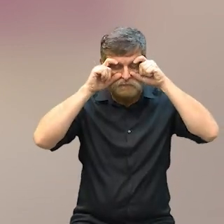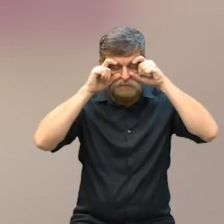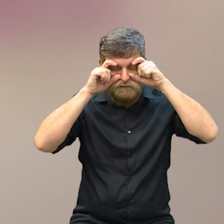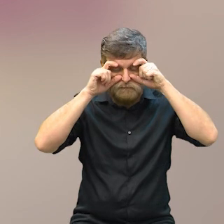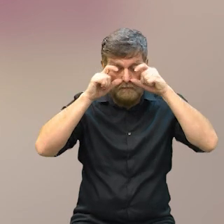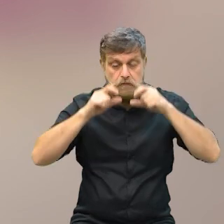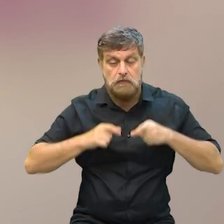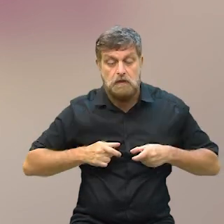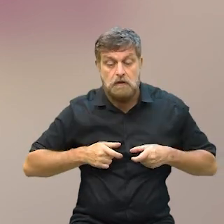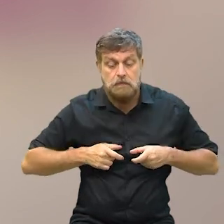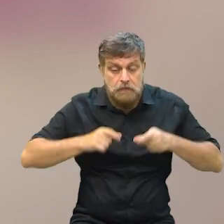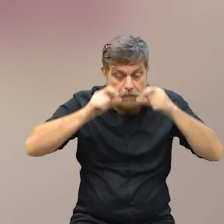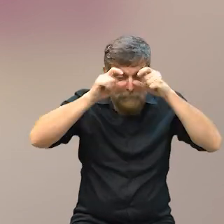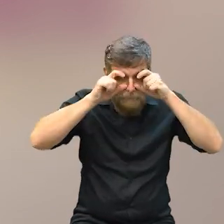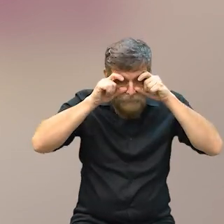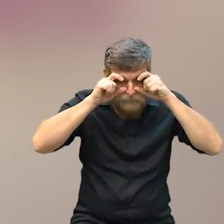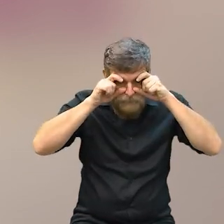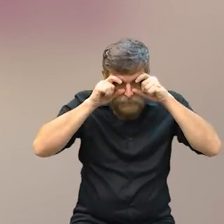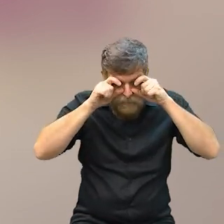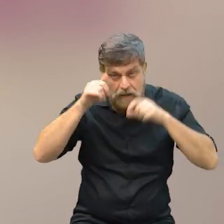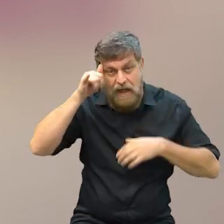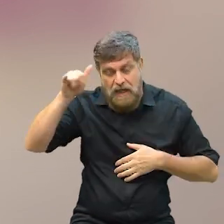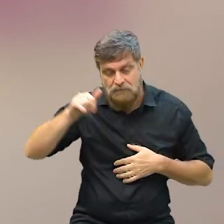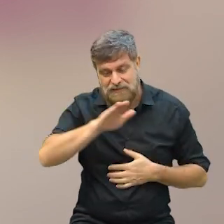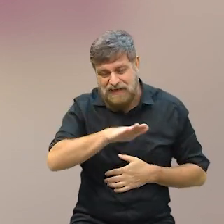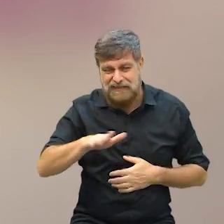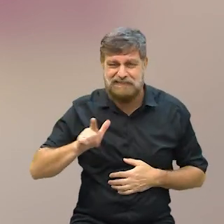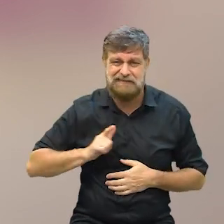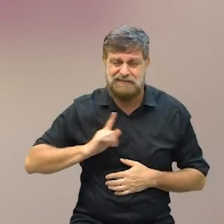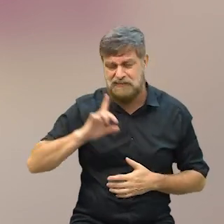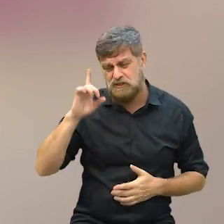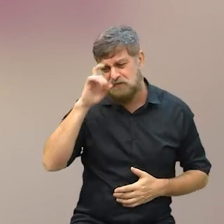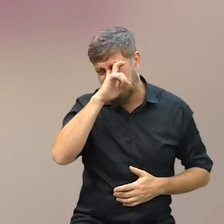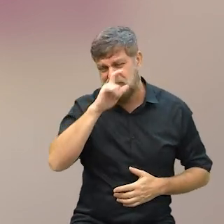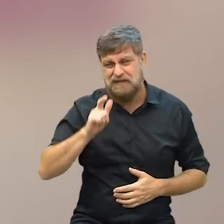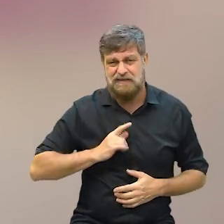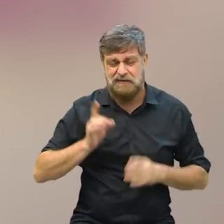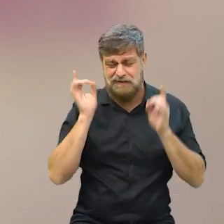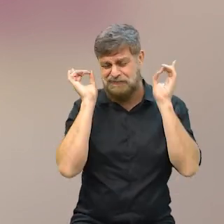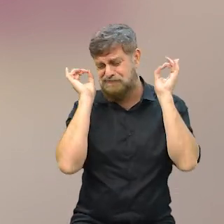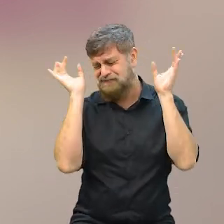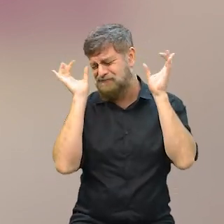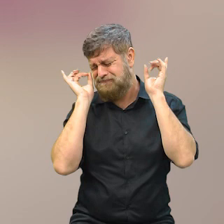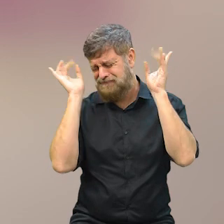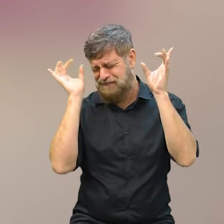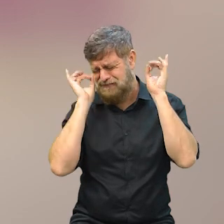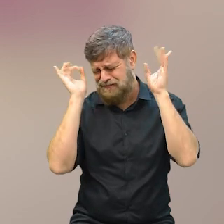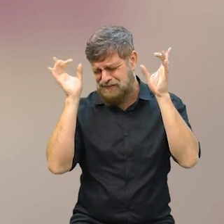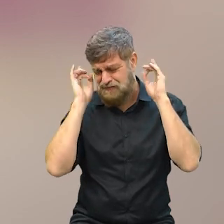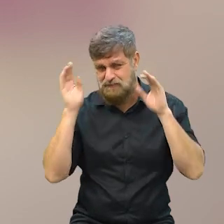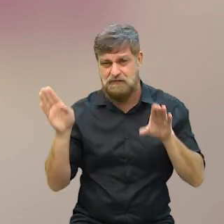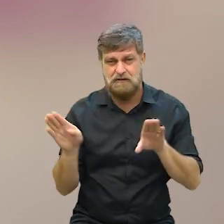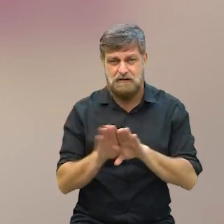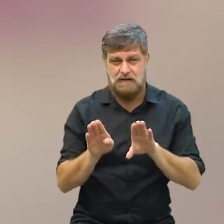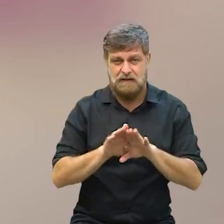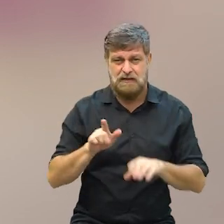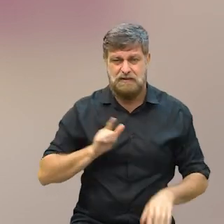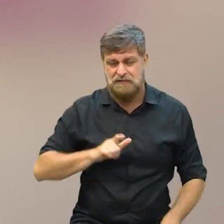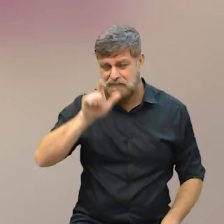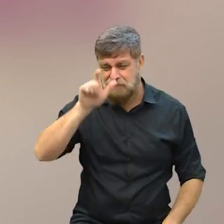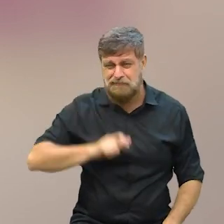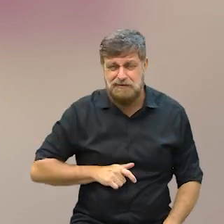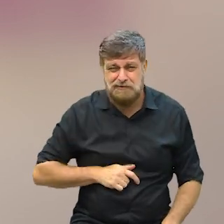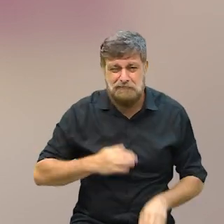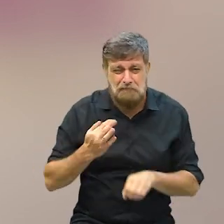para evitar, né, essa criança ter essa dificuldade visual e desenvolver dor de cabeça, e